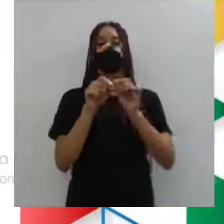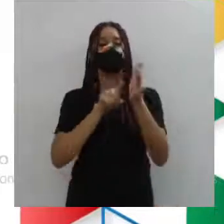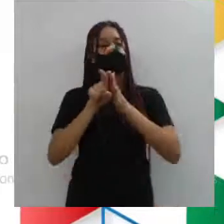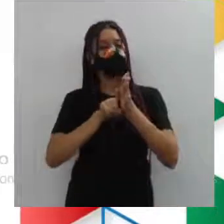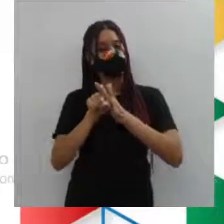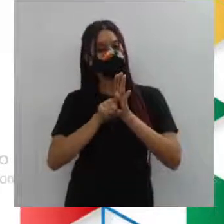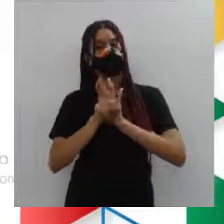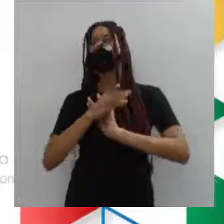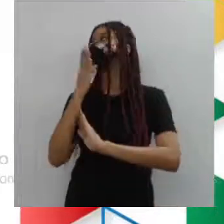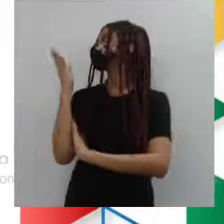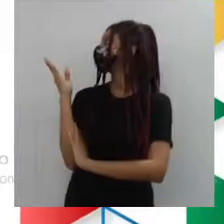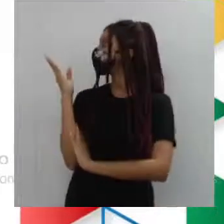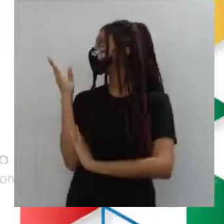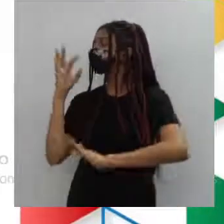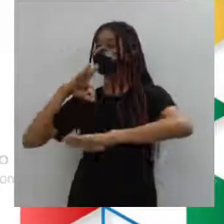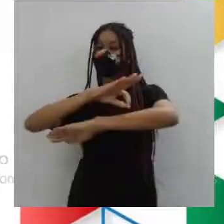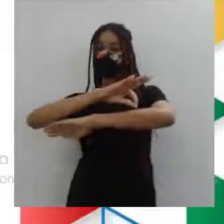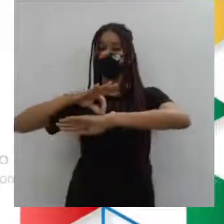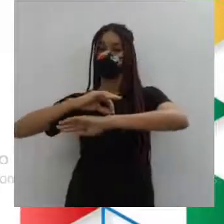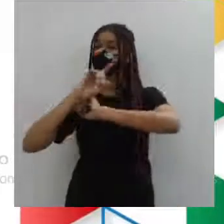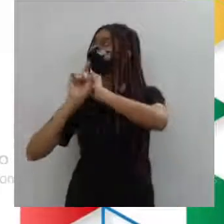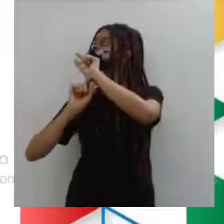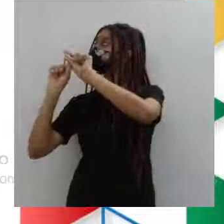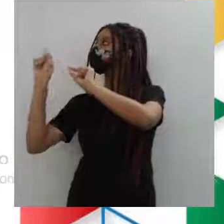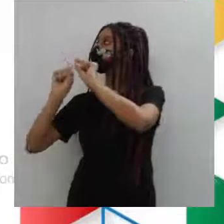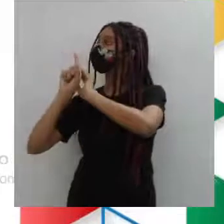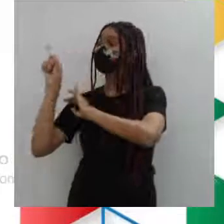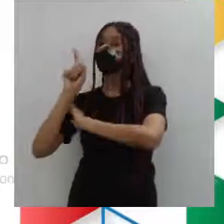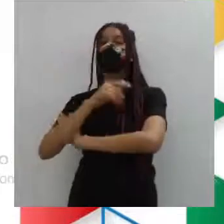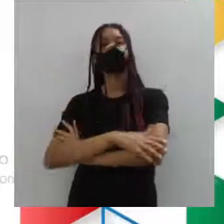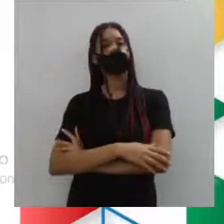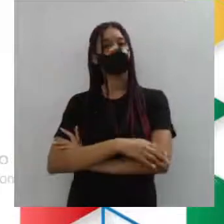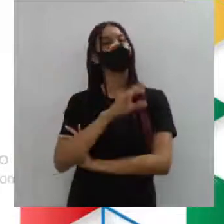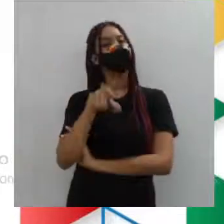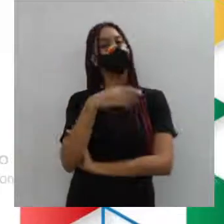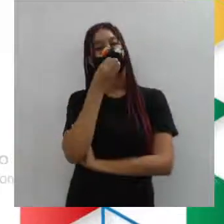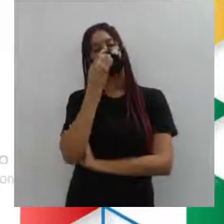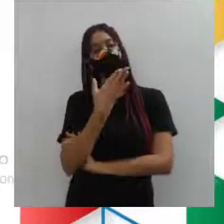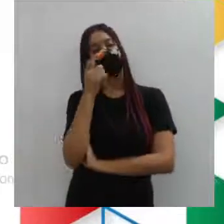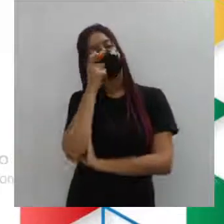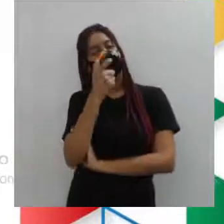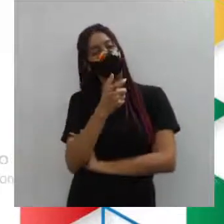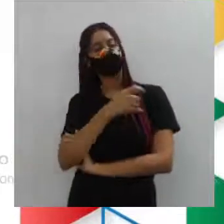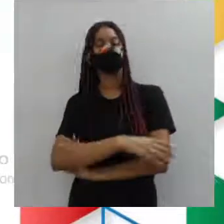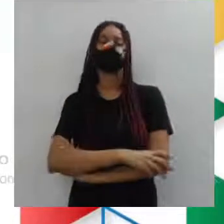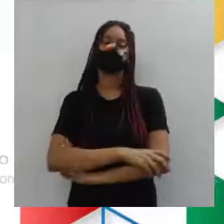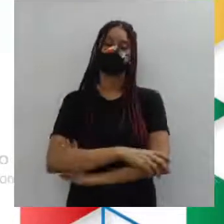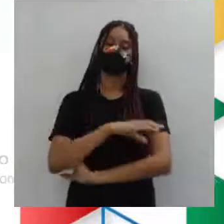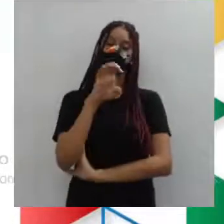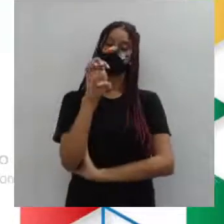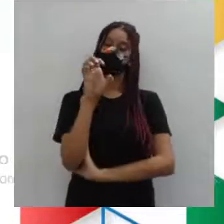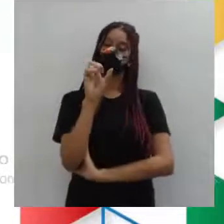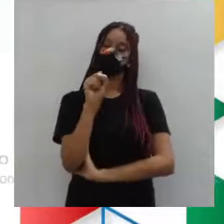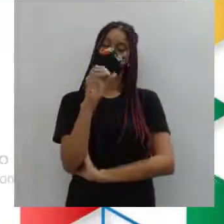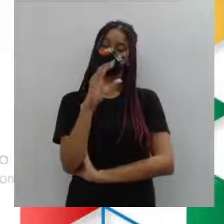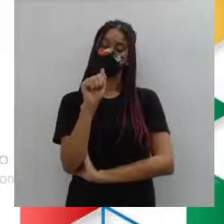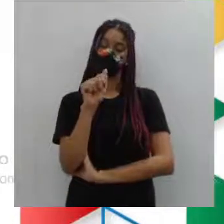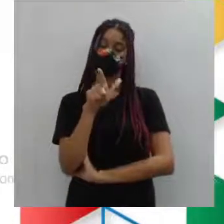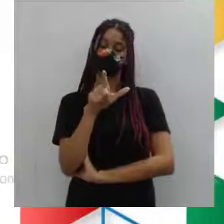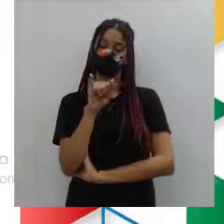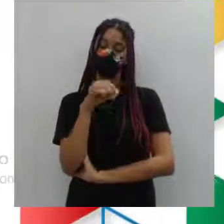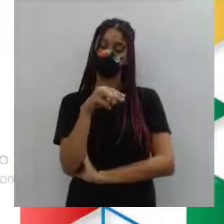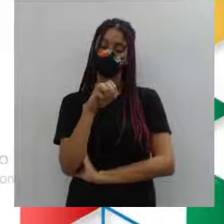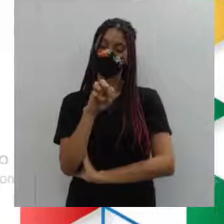Pesquisa sobre esse cara, porque essa ferramenta é muito boa e ela é muito interessante. O escalímetro é dividido em 3